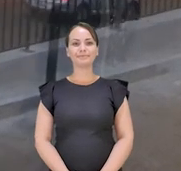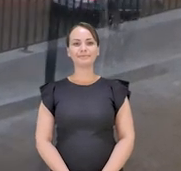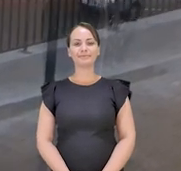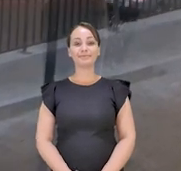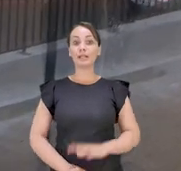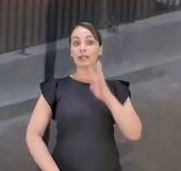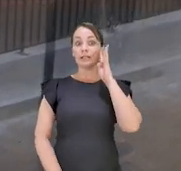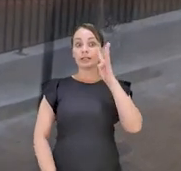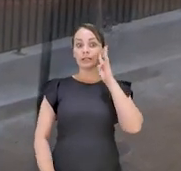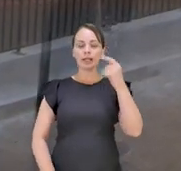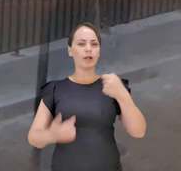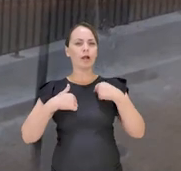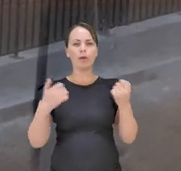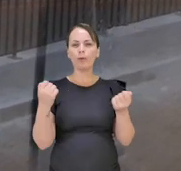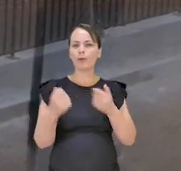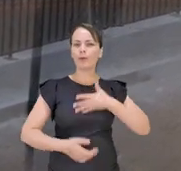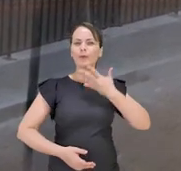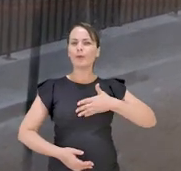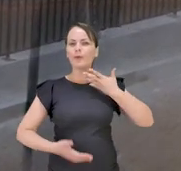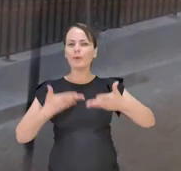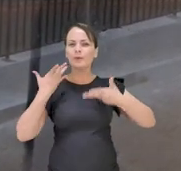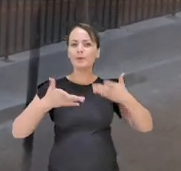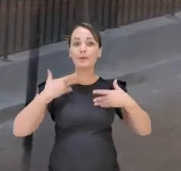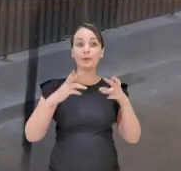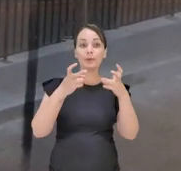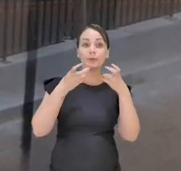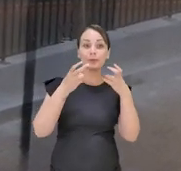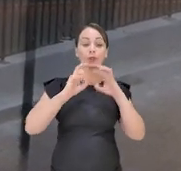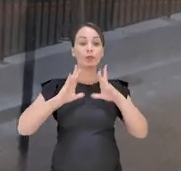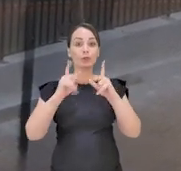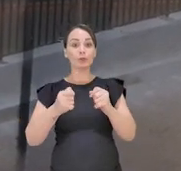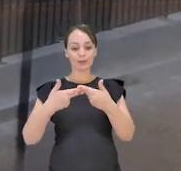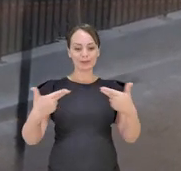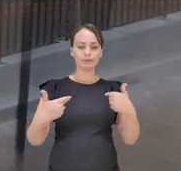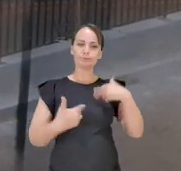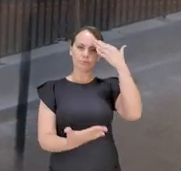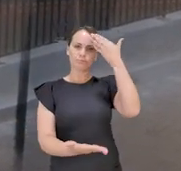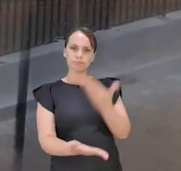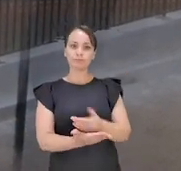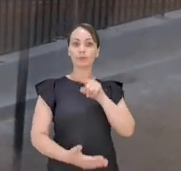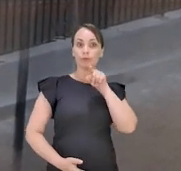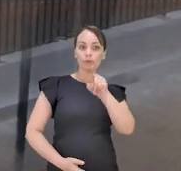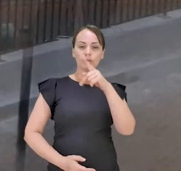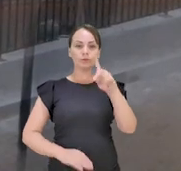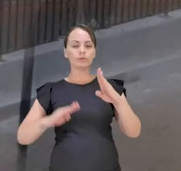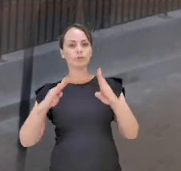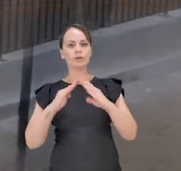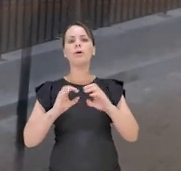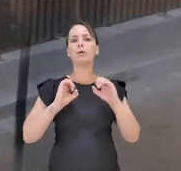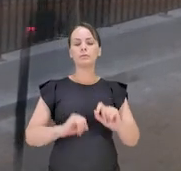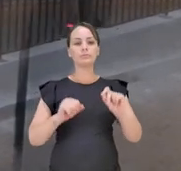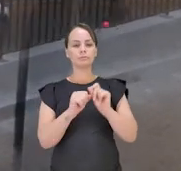Legal, né, pessoal? Eu me diverti demais observando todas essas atividades e eu tenho certeza que você que está na sua casa